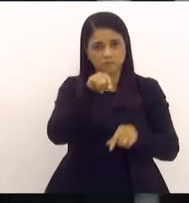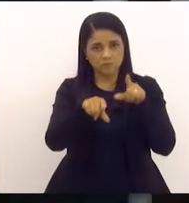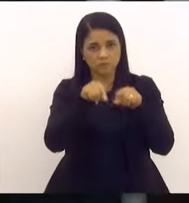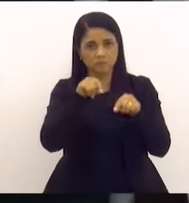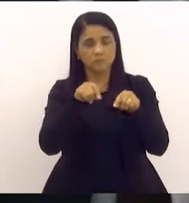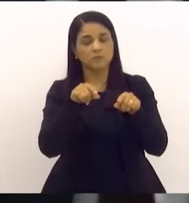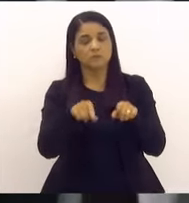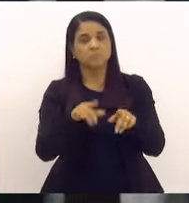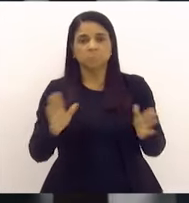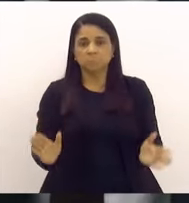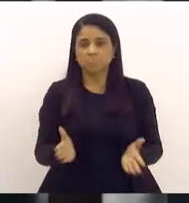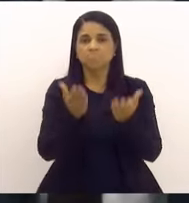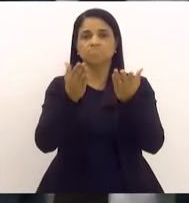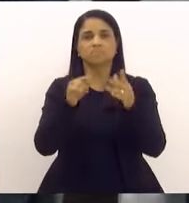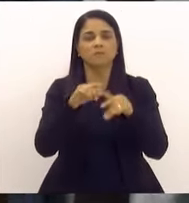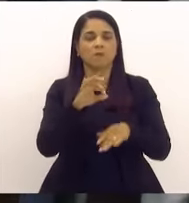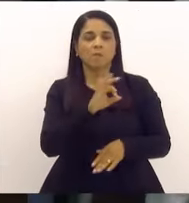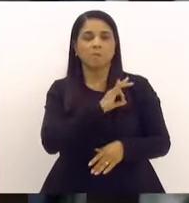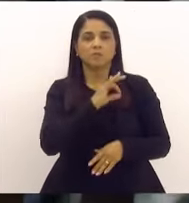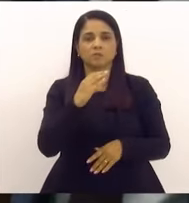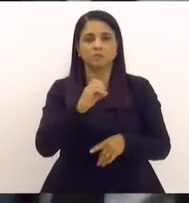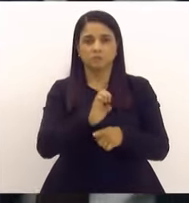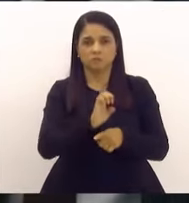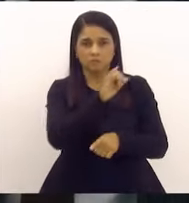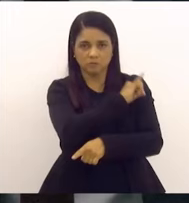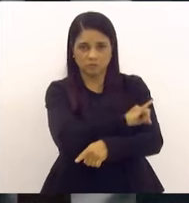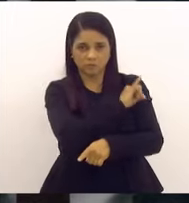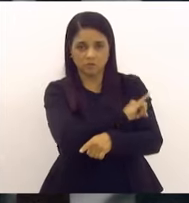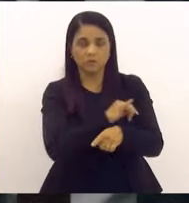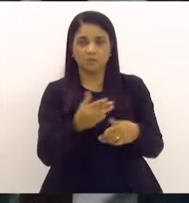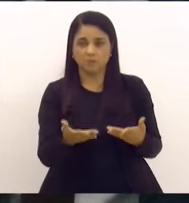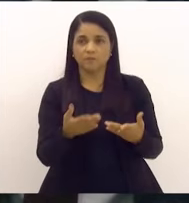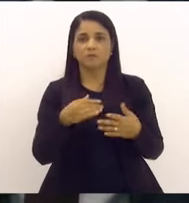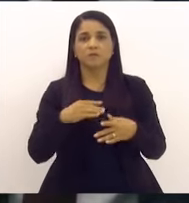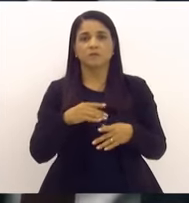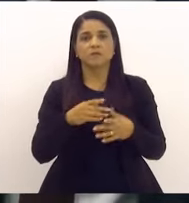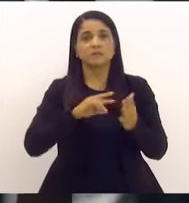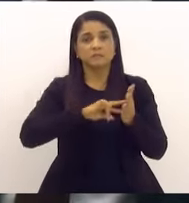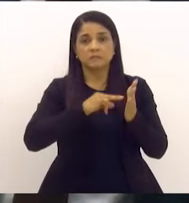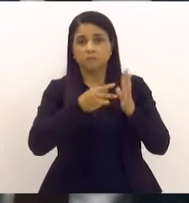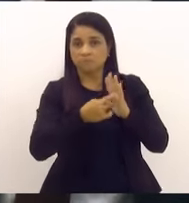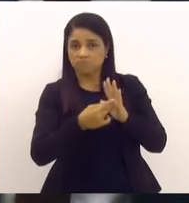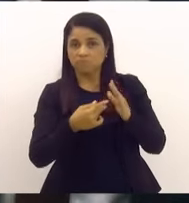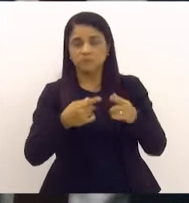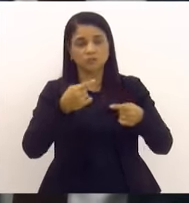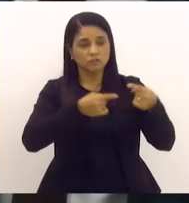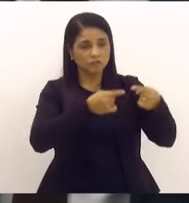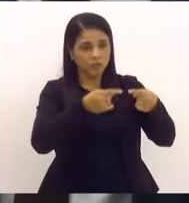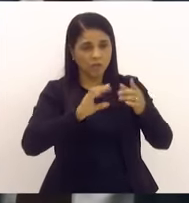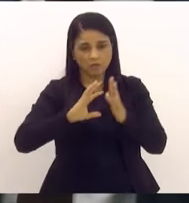Polícia Civil do Estado do Rio de Janeiro. Então, nesse sentido, senhor presidente, após muito diálogo com todas as